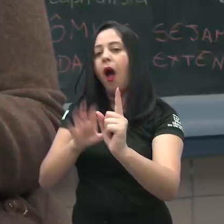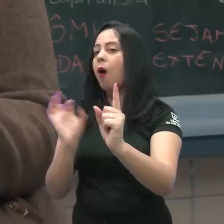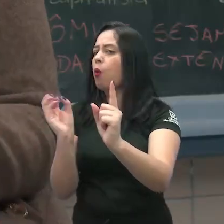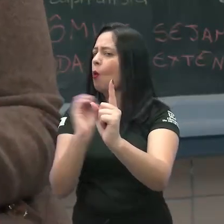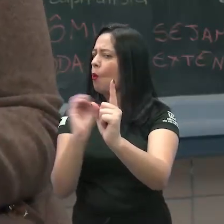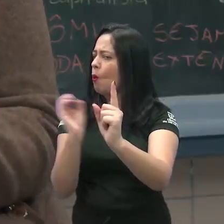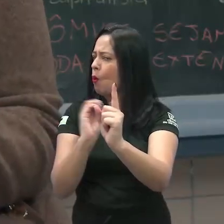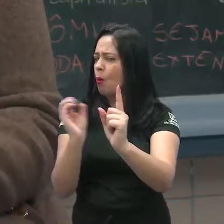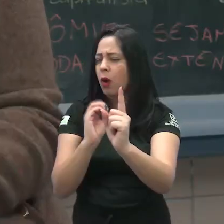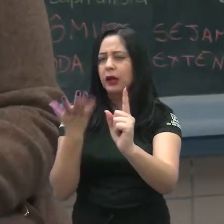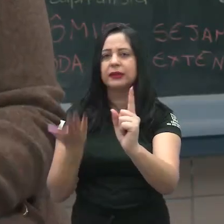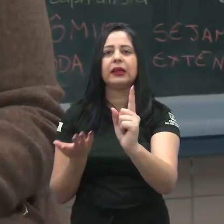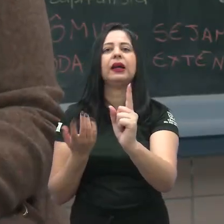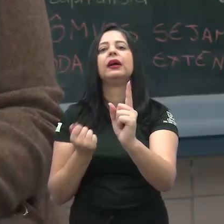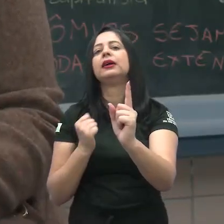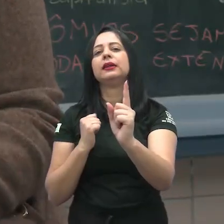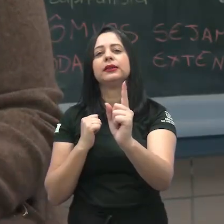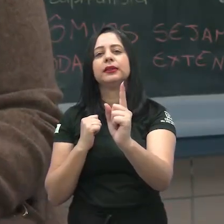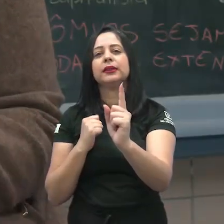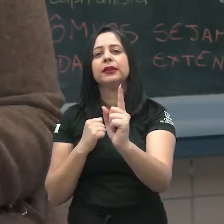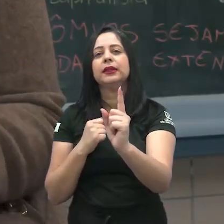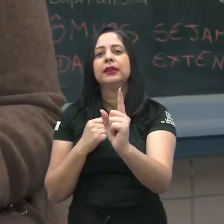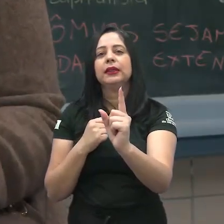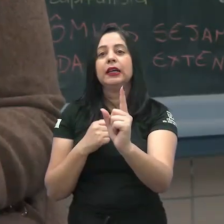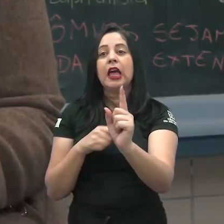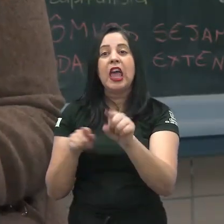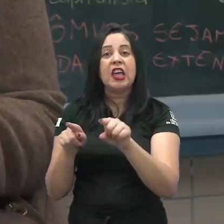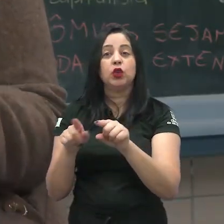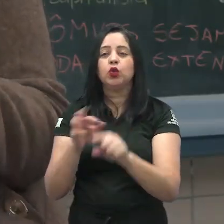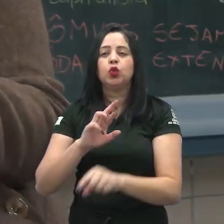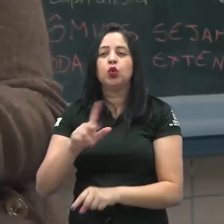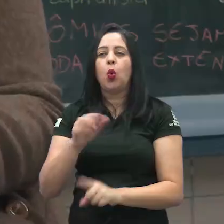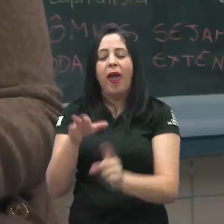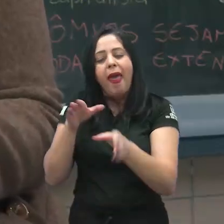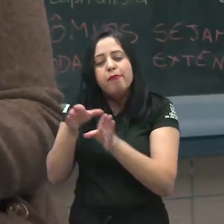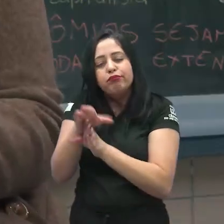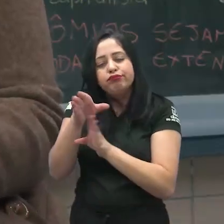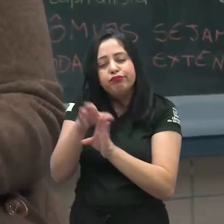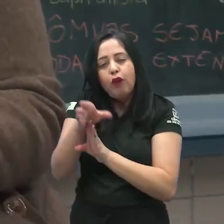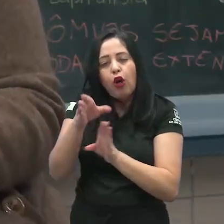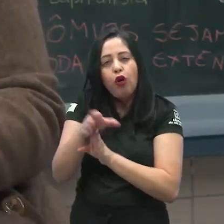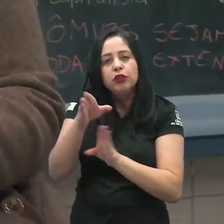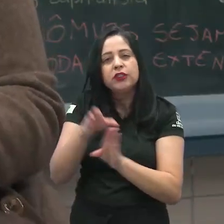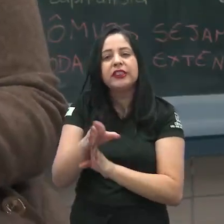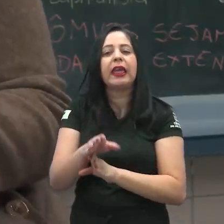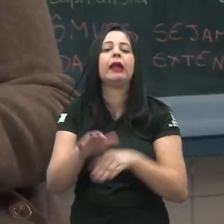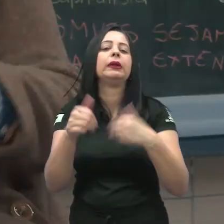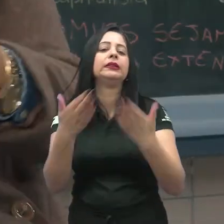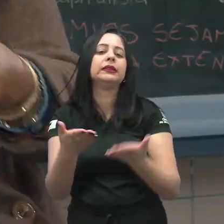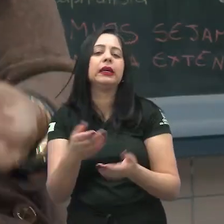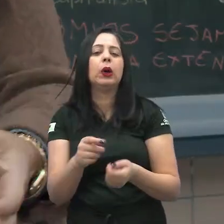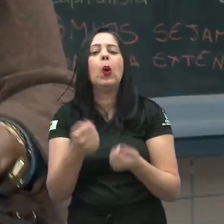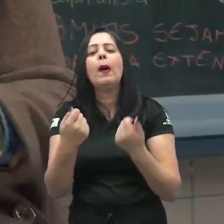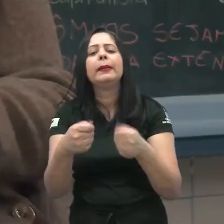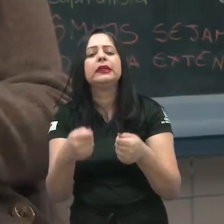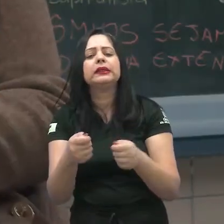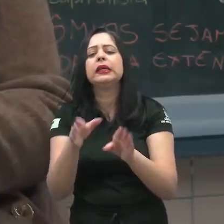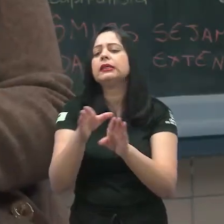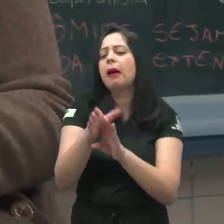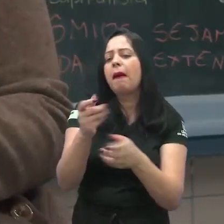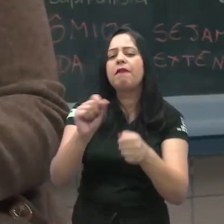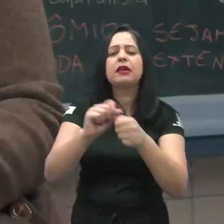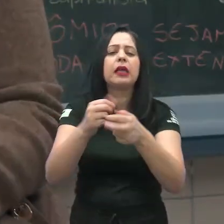relação a qualquer ideia, ou então não se trata de um aconselhamento, né, faça isso, faça aquilo